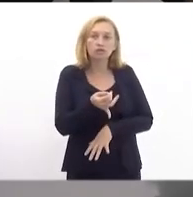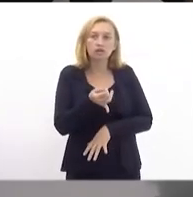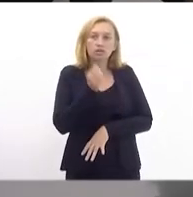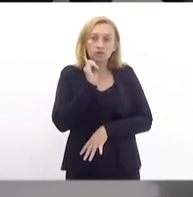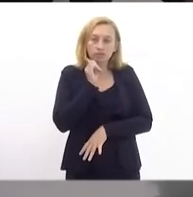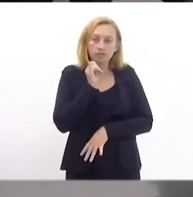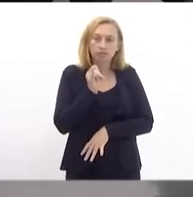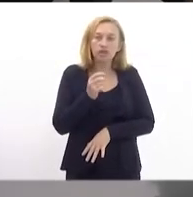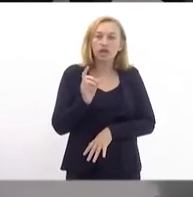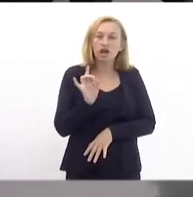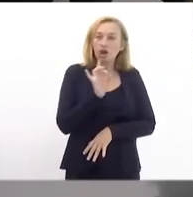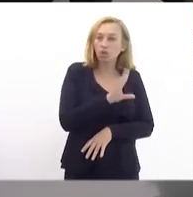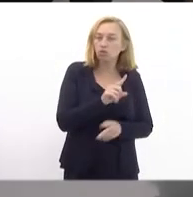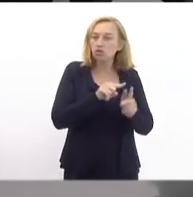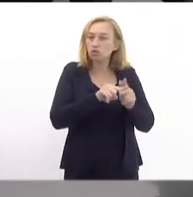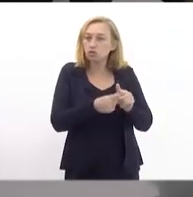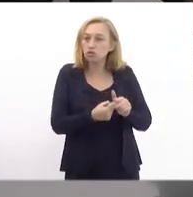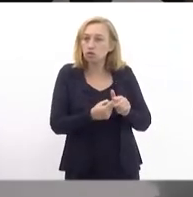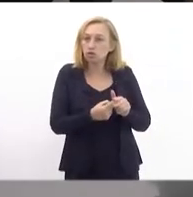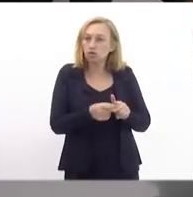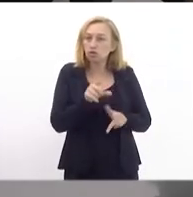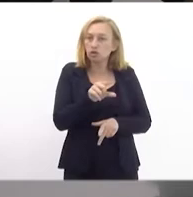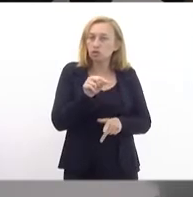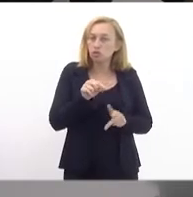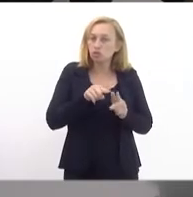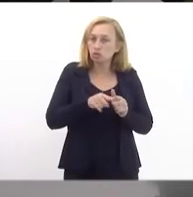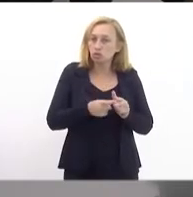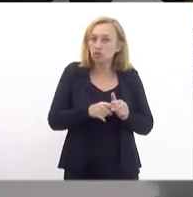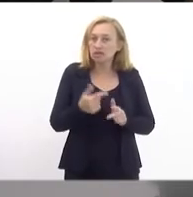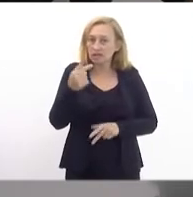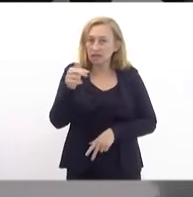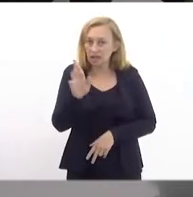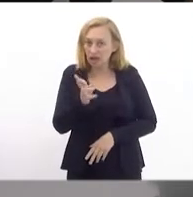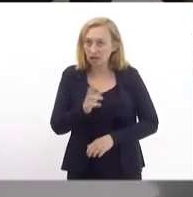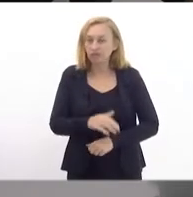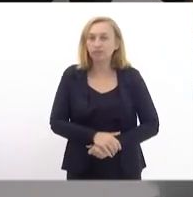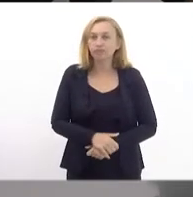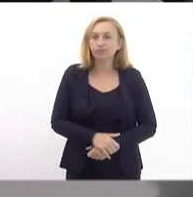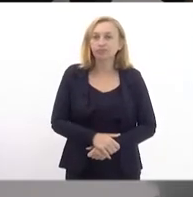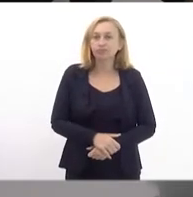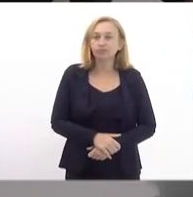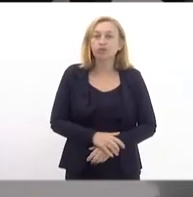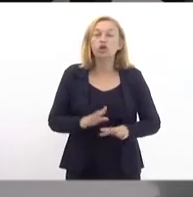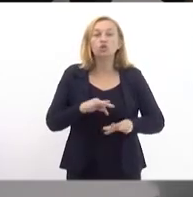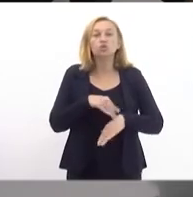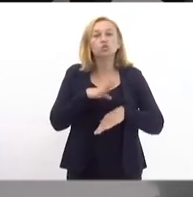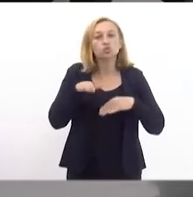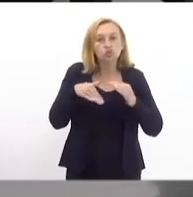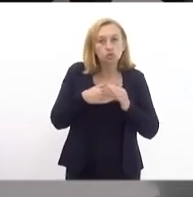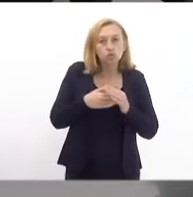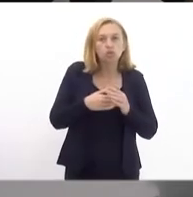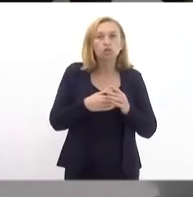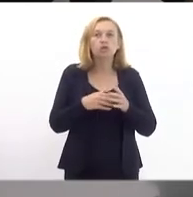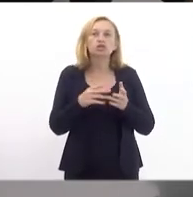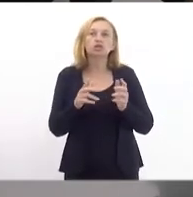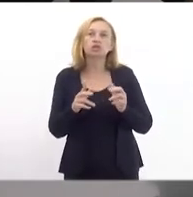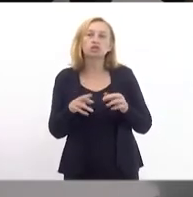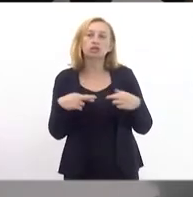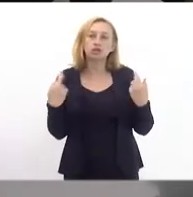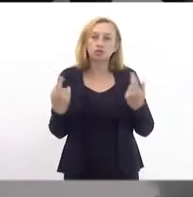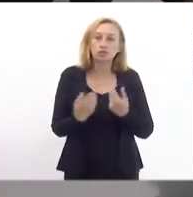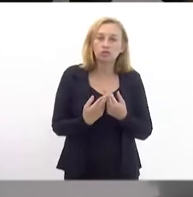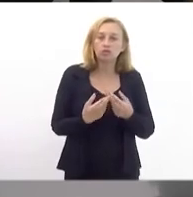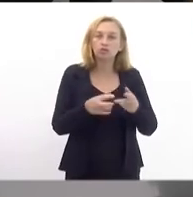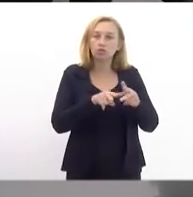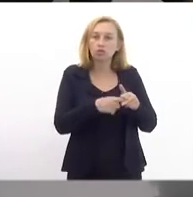Na última sessão regulatória em que definiu o reajuste de R$ 7,00, Enfim, todas as sessões regulatórias, elas estão abertas,